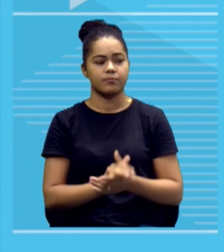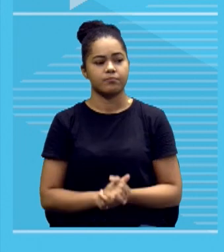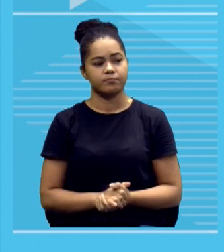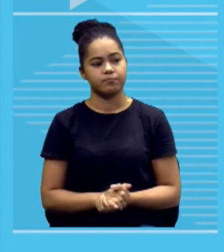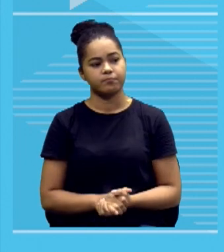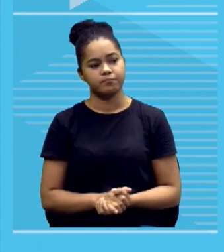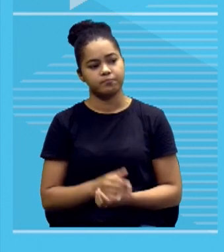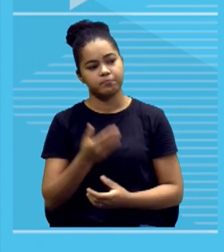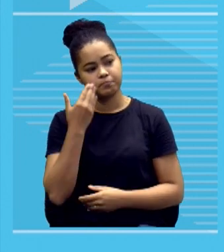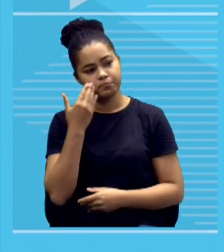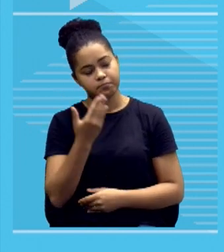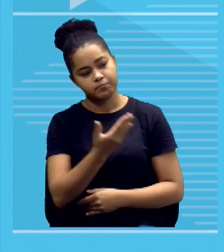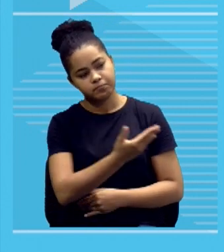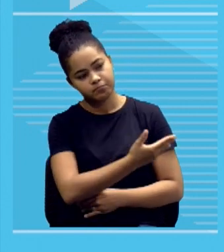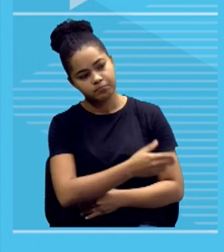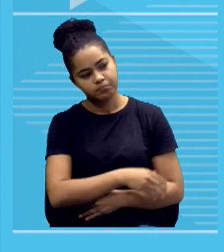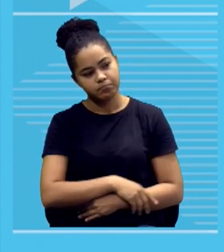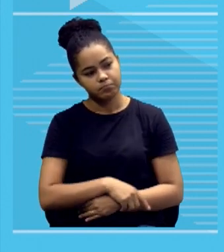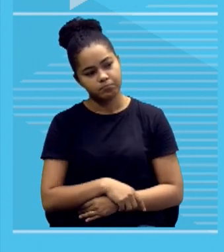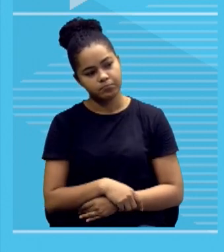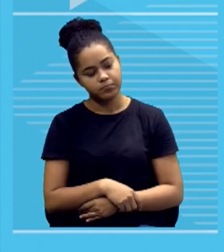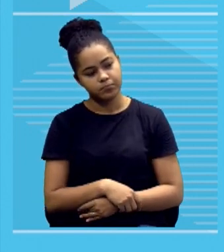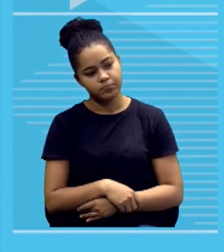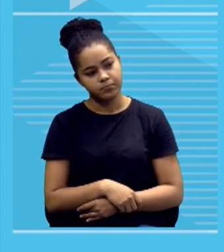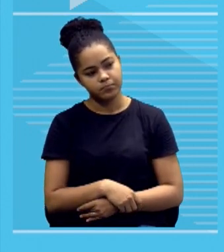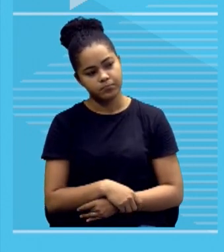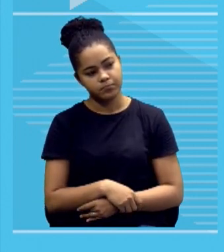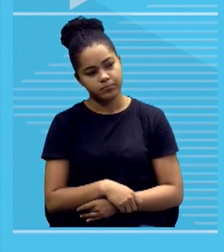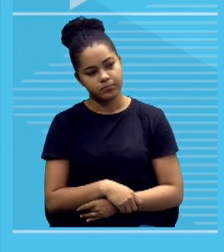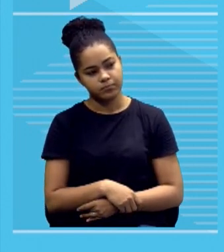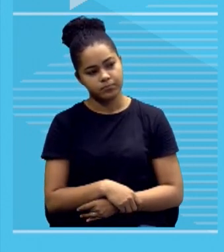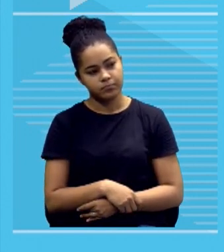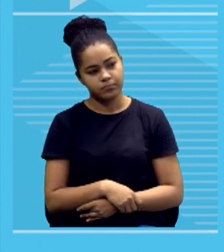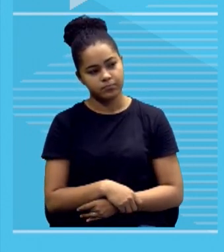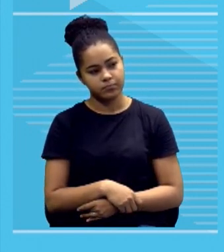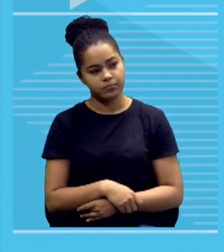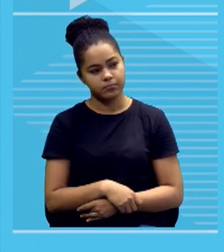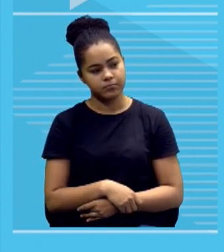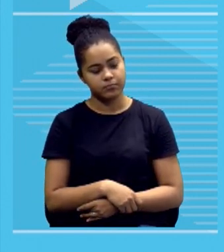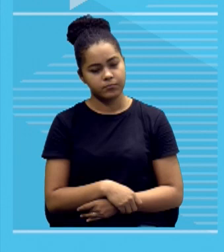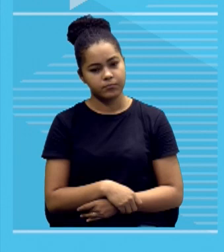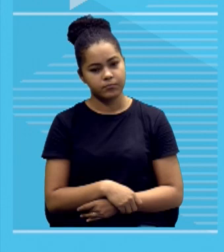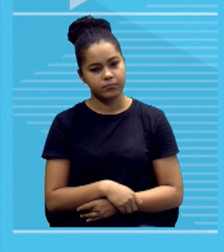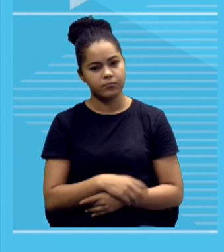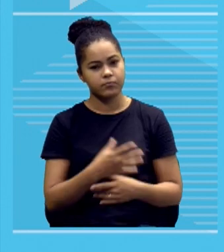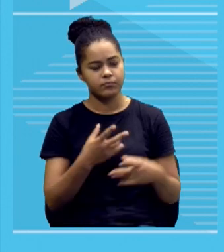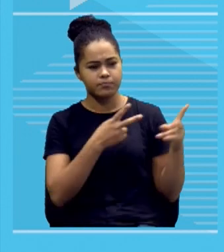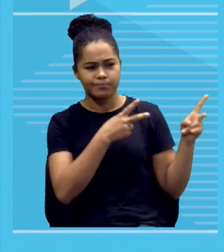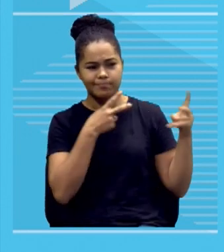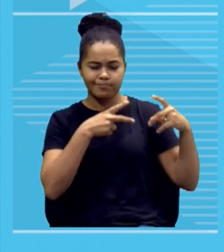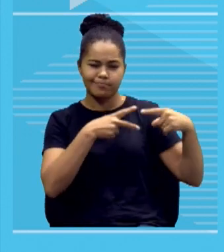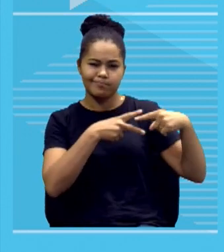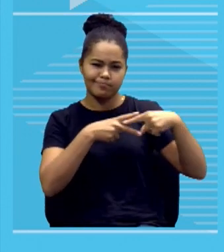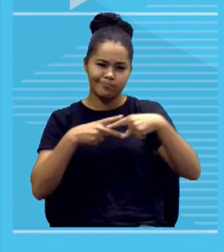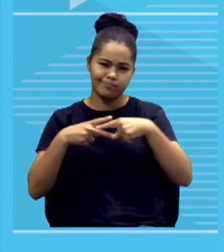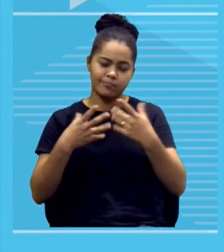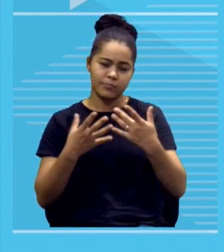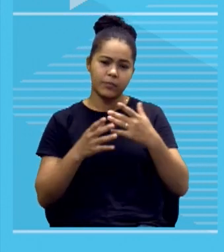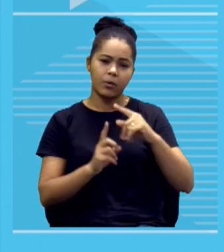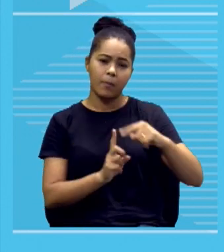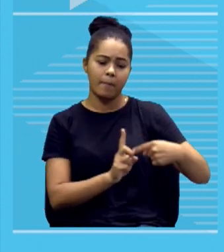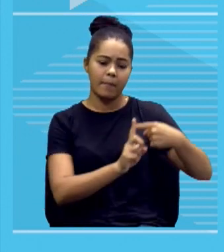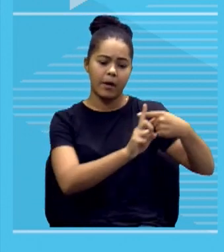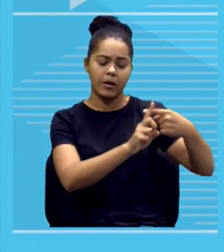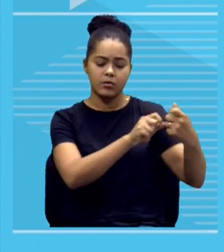tendo uma passagem de corrente elétrica dessa forma aqui. Então, você tem uma corrente elétrica do mais para o menos dentro do sistema.